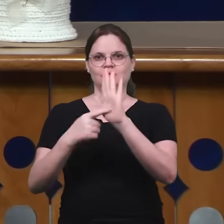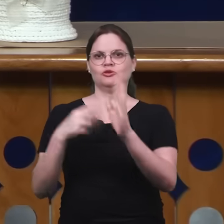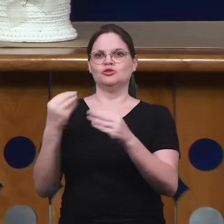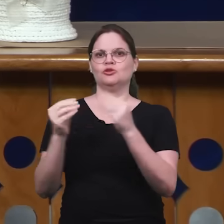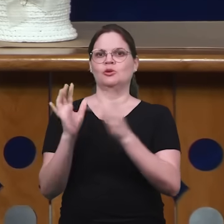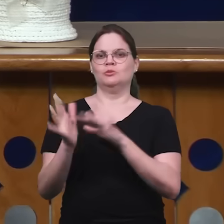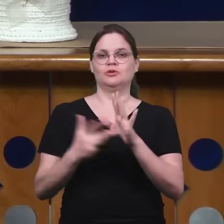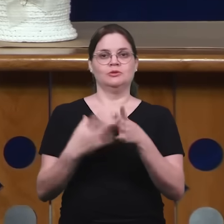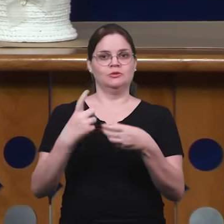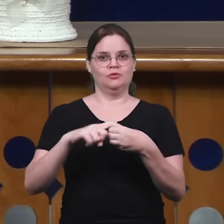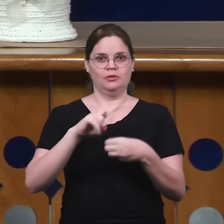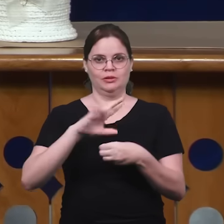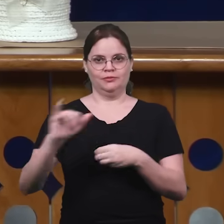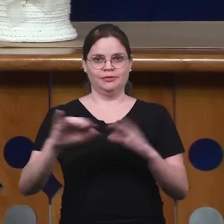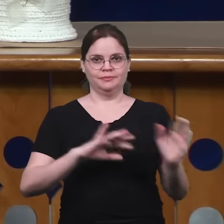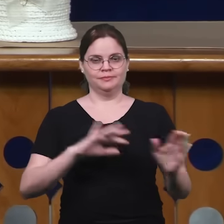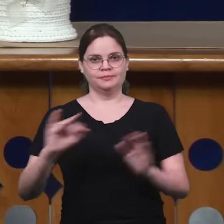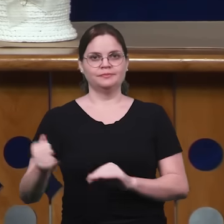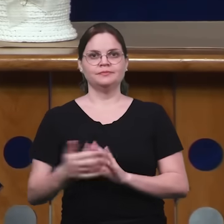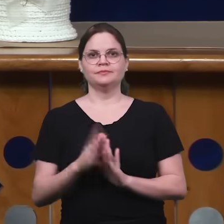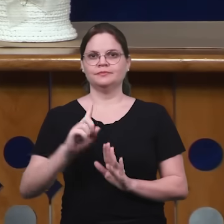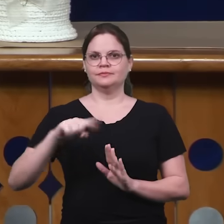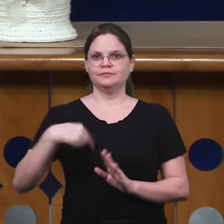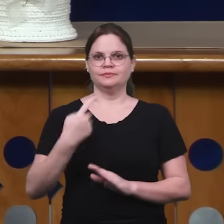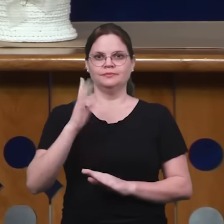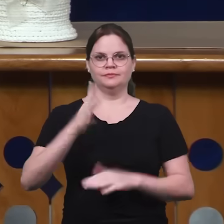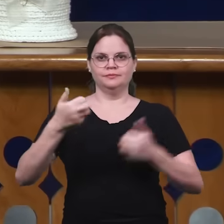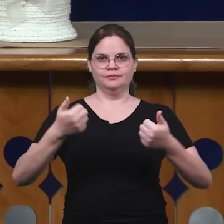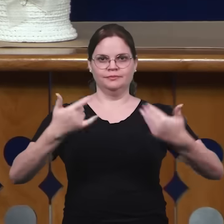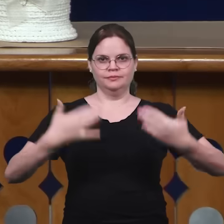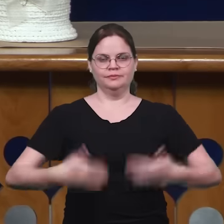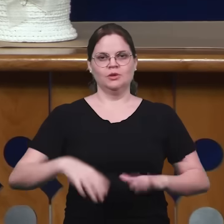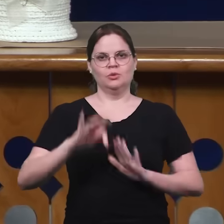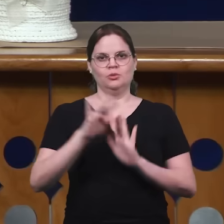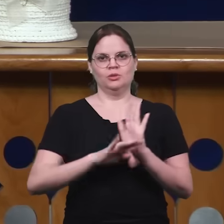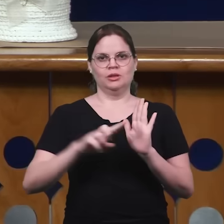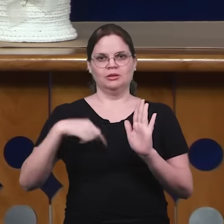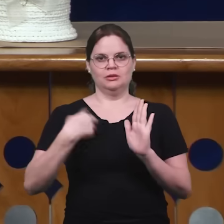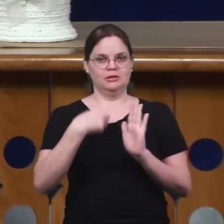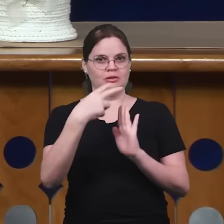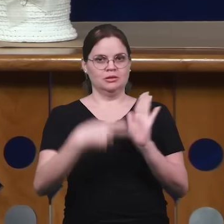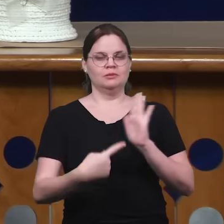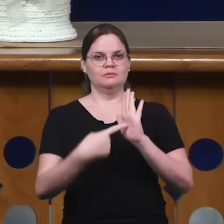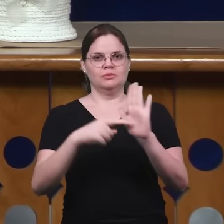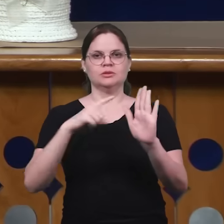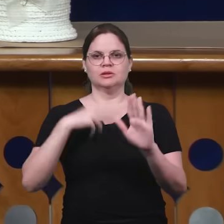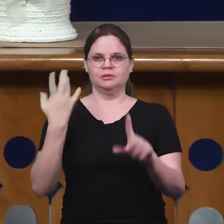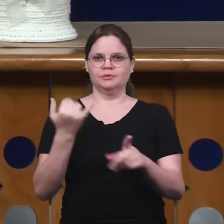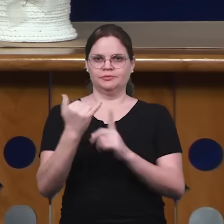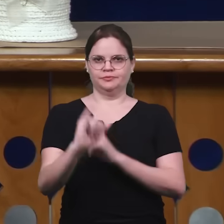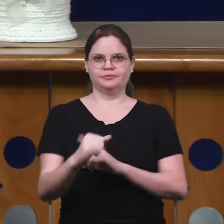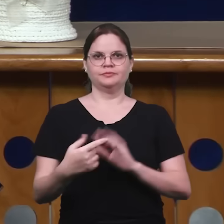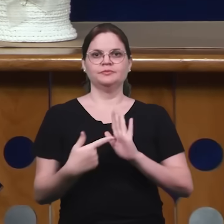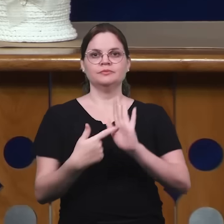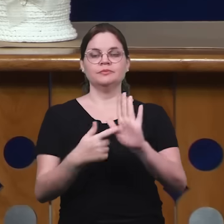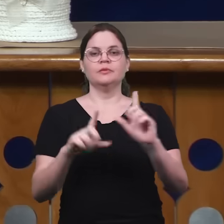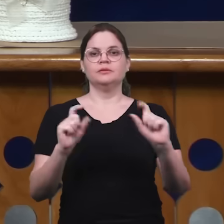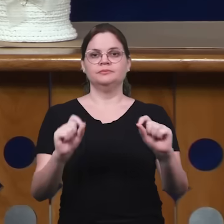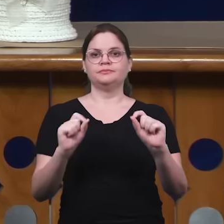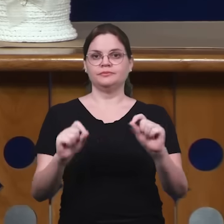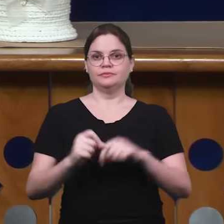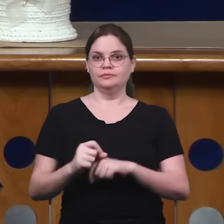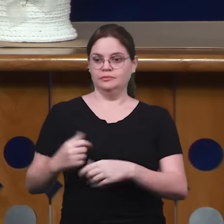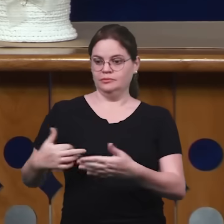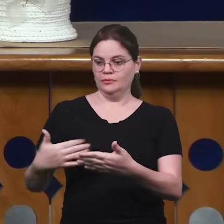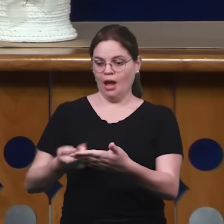sua volta, né? O texto lido, como nós falamos, ele tem uma conotação profética, ou seja, ela aponta para